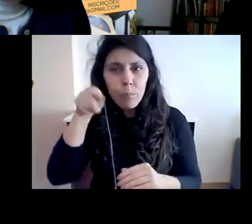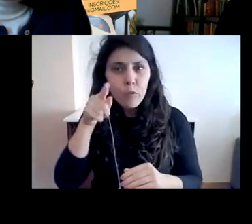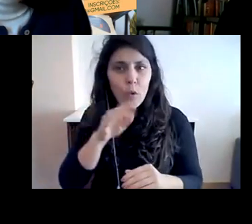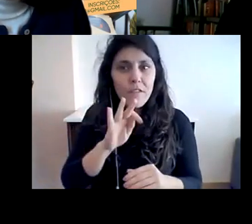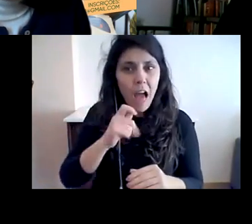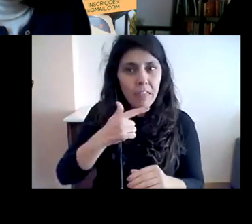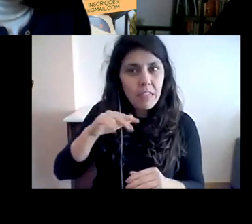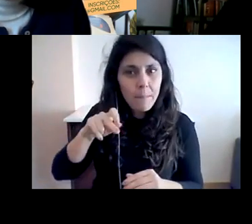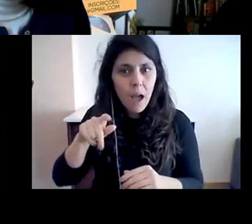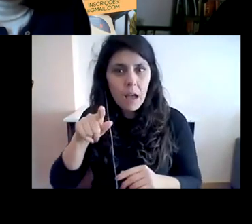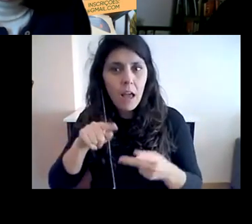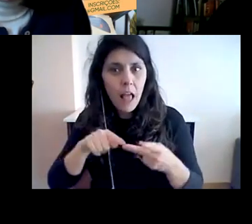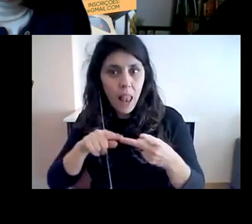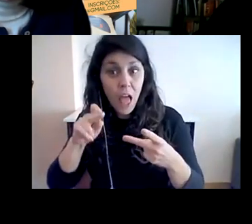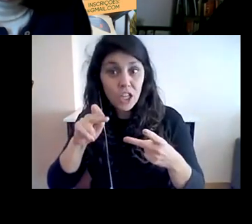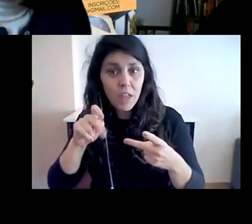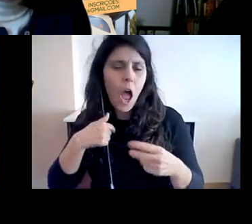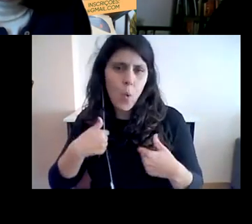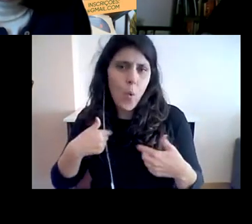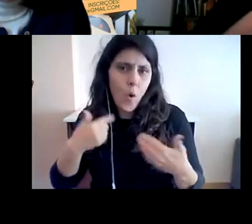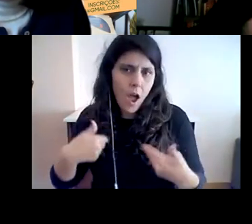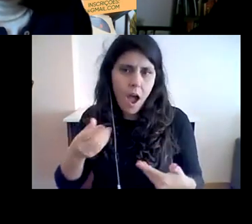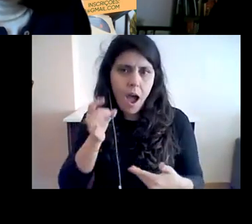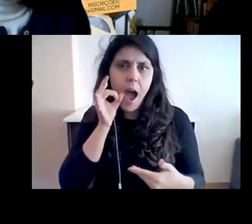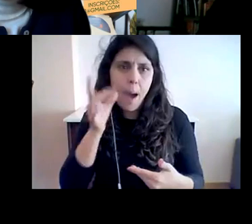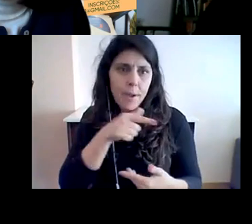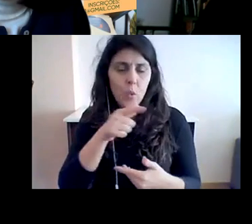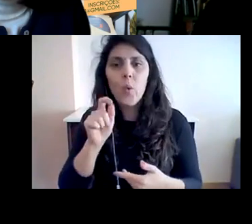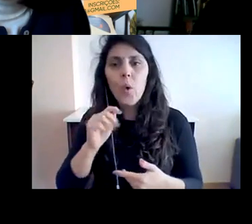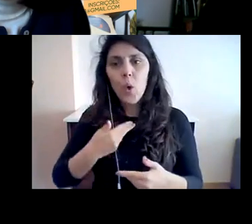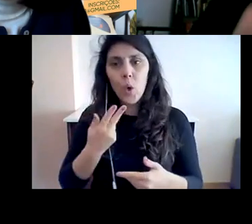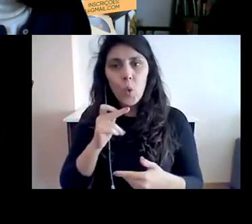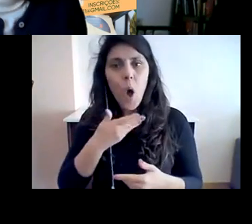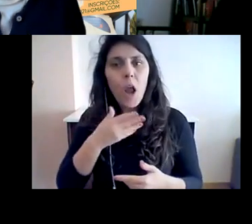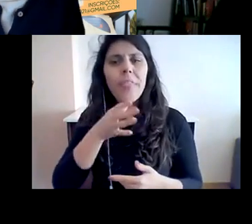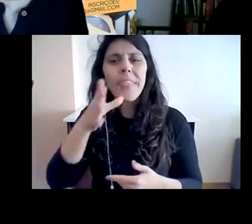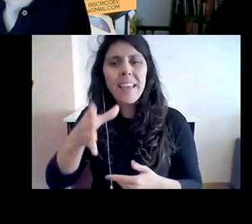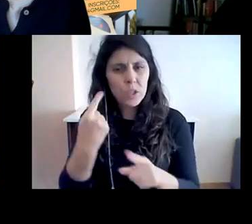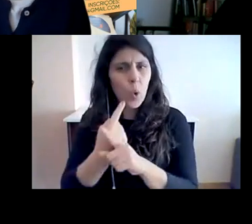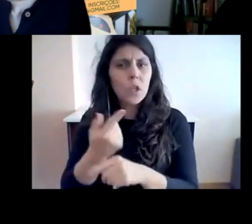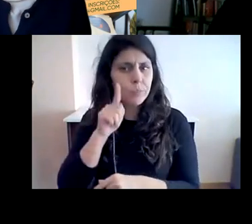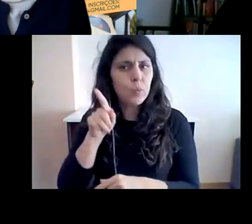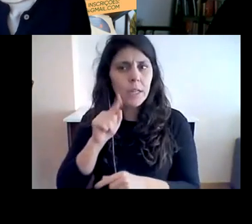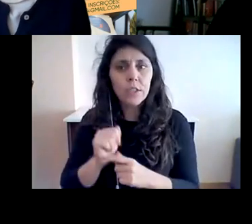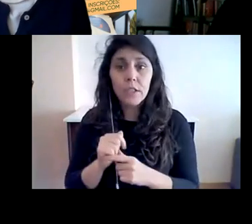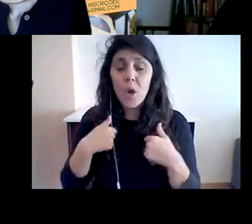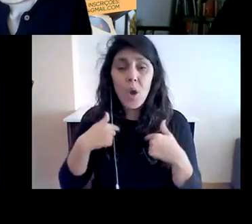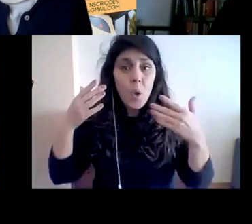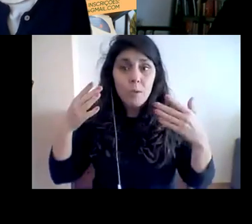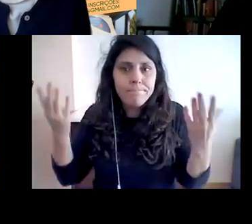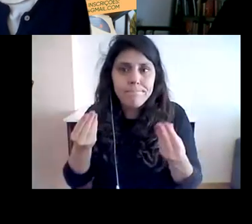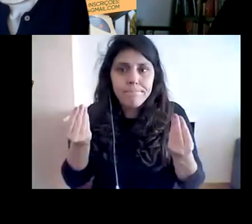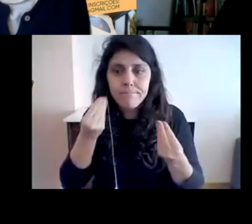Alexandre... Eu vou ser rápido, porque o Eduardo já disse bastantes coisas que são muito importantes. E, aliás, eu nem sei responder a tua pergunta